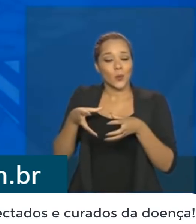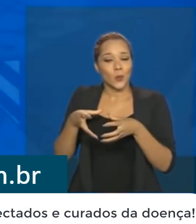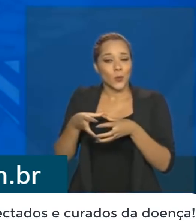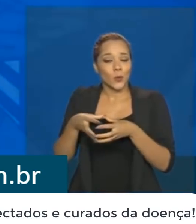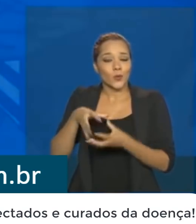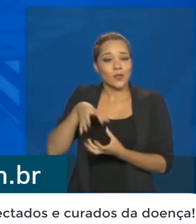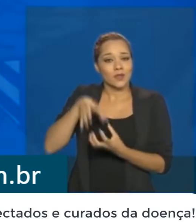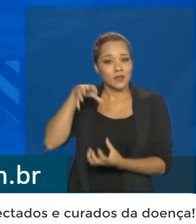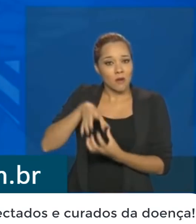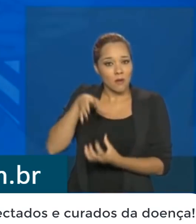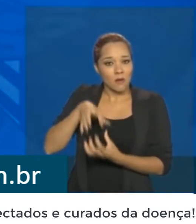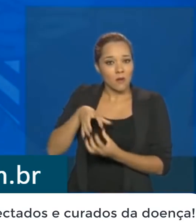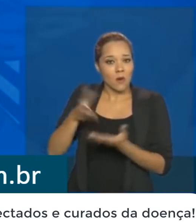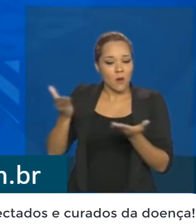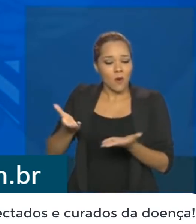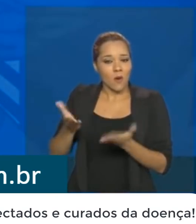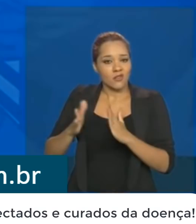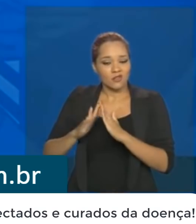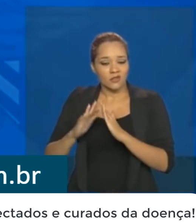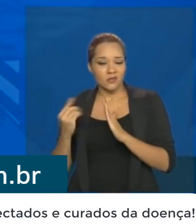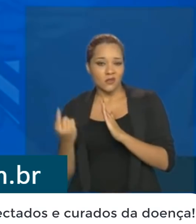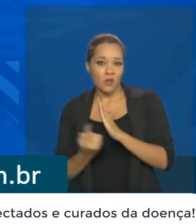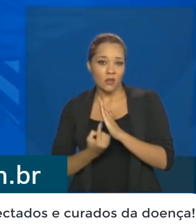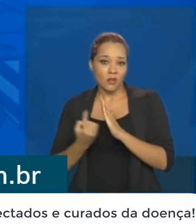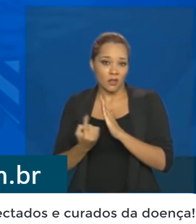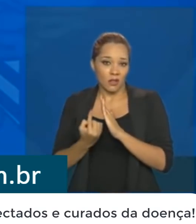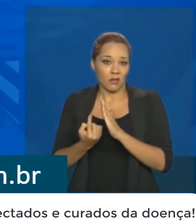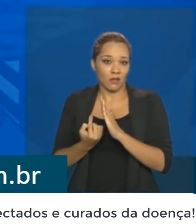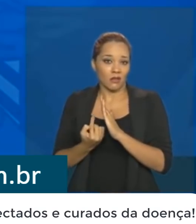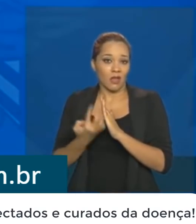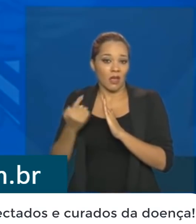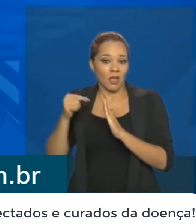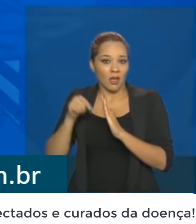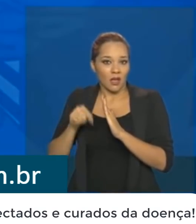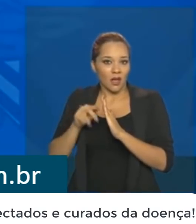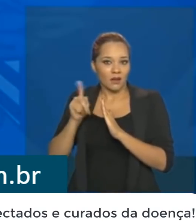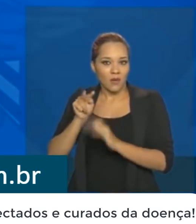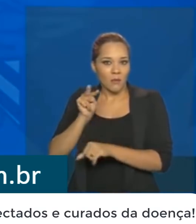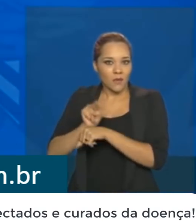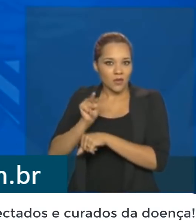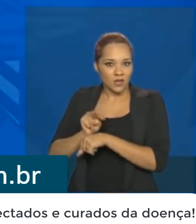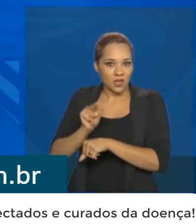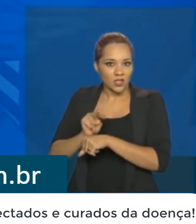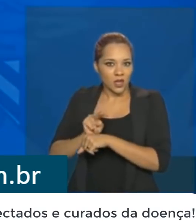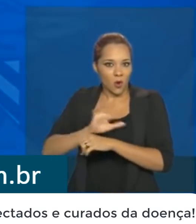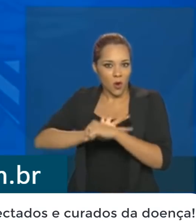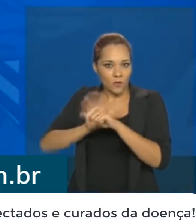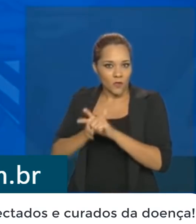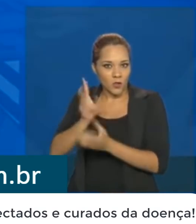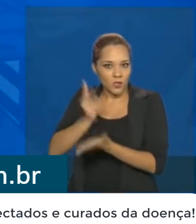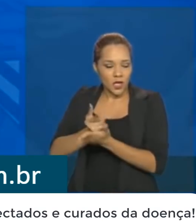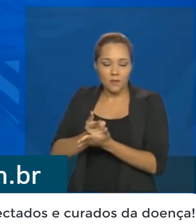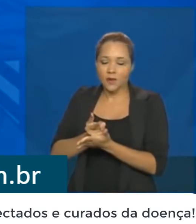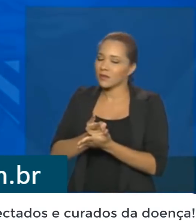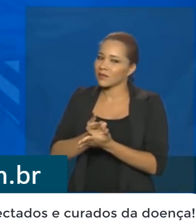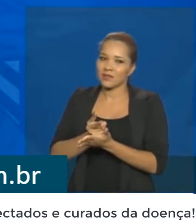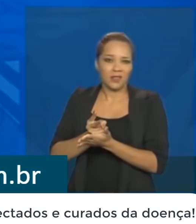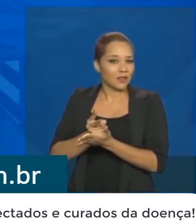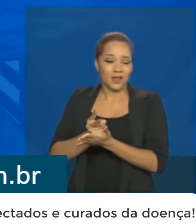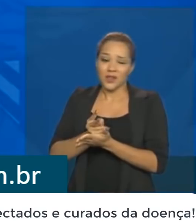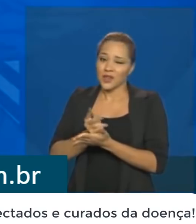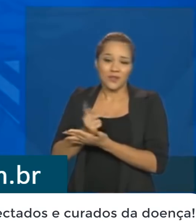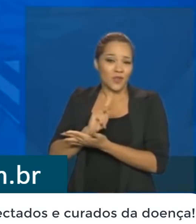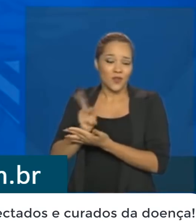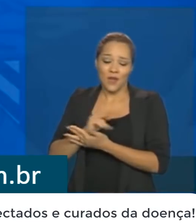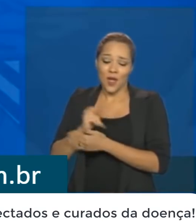hoje isolados, eles vão ficar imunes ao coronavírus a vida inteira? Não. Não vão ficar imunes a